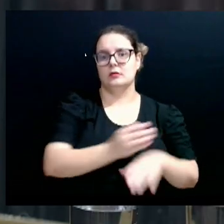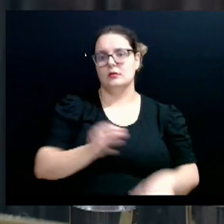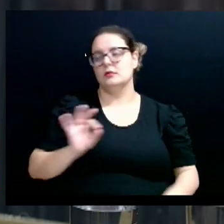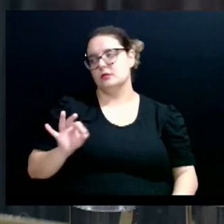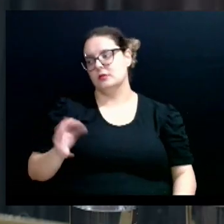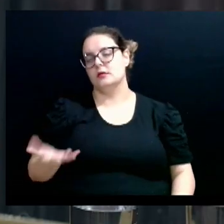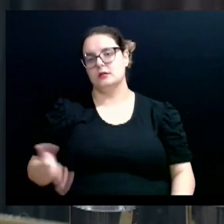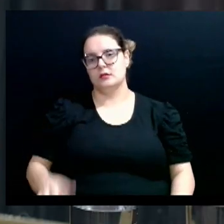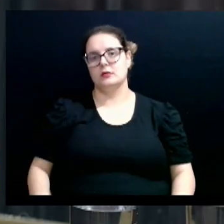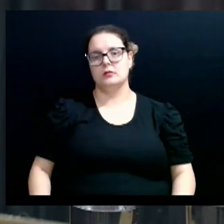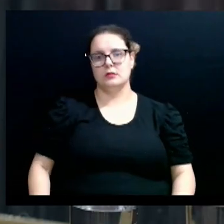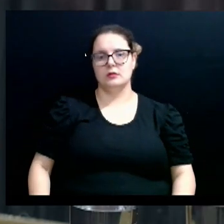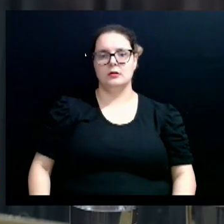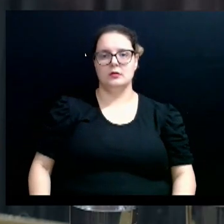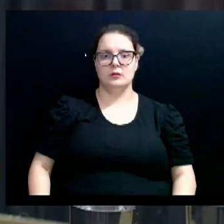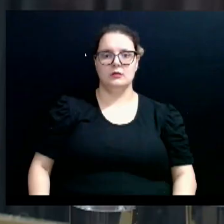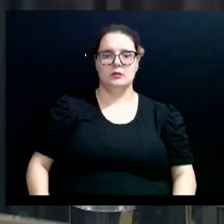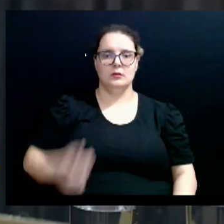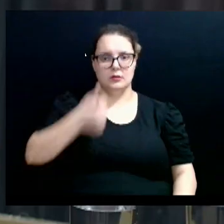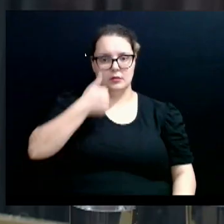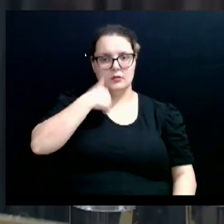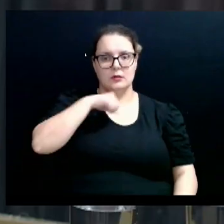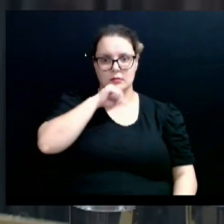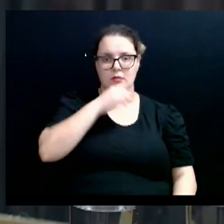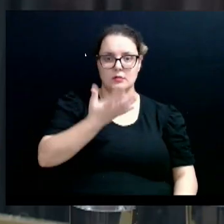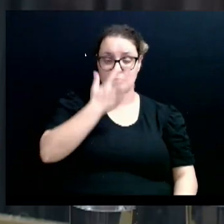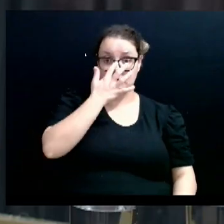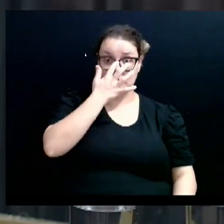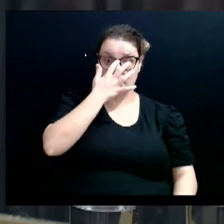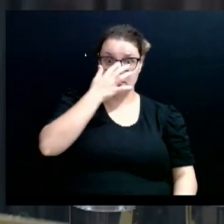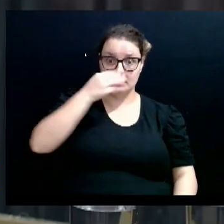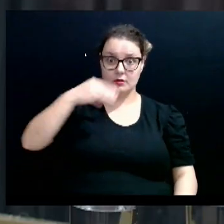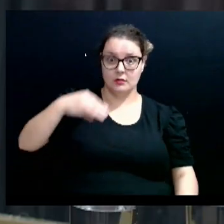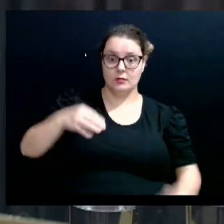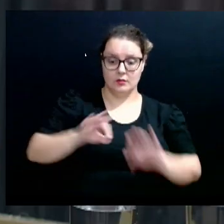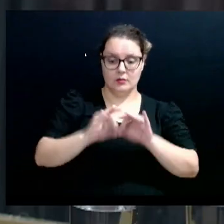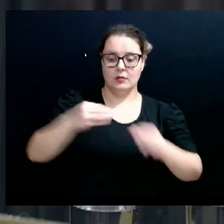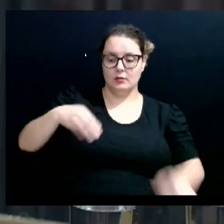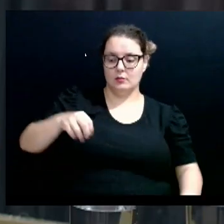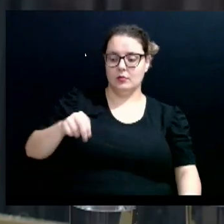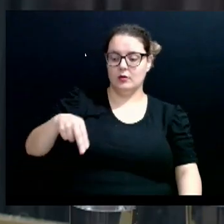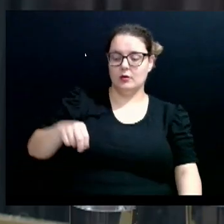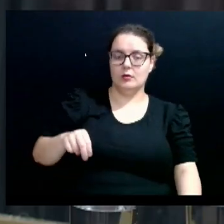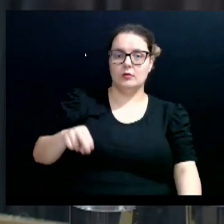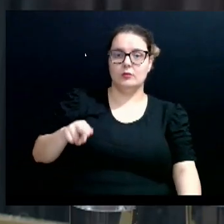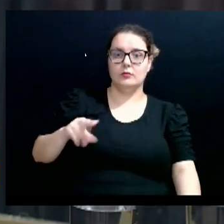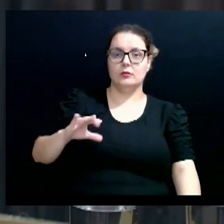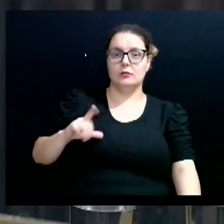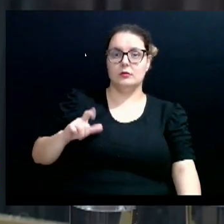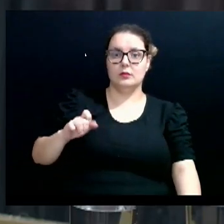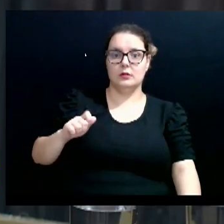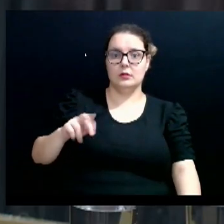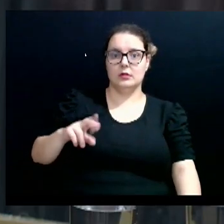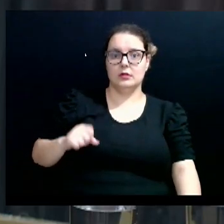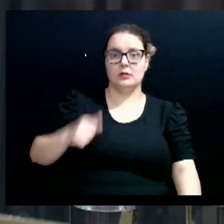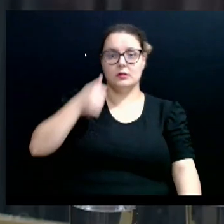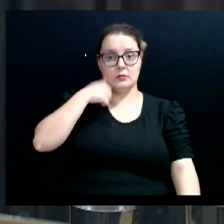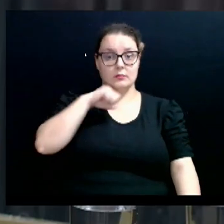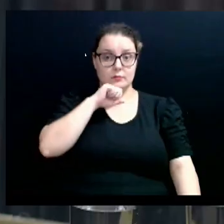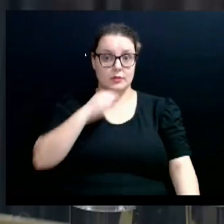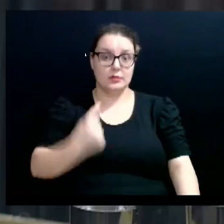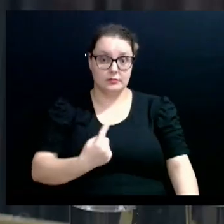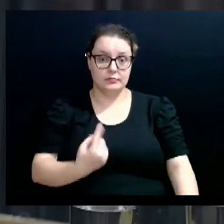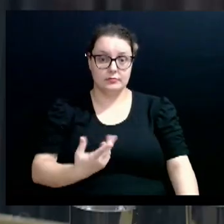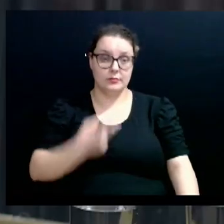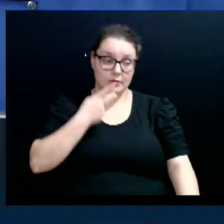principalmente as mães que são as famílias mononucleares, as mães solo, né? Então a gente voltou a falar, né? Você